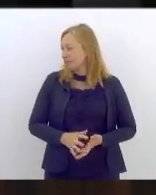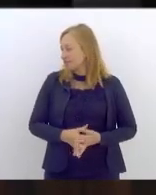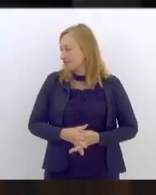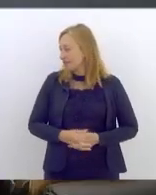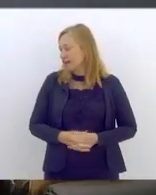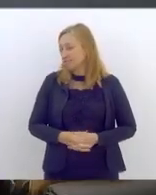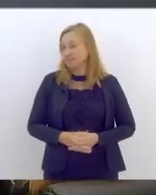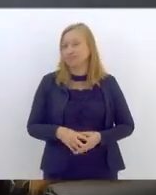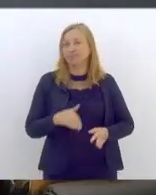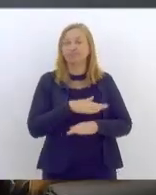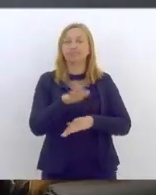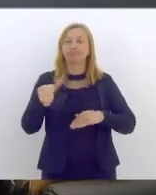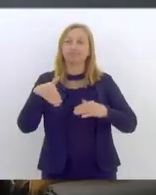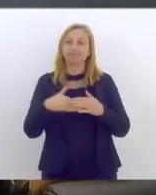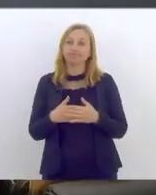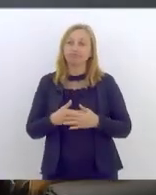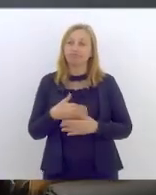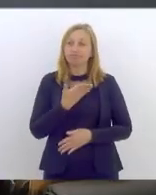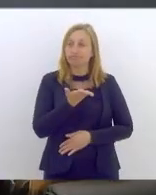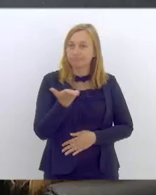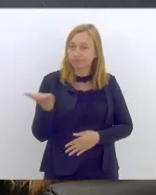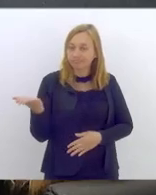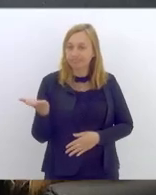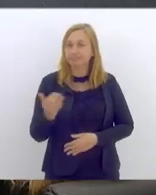a todos e a todas